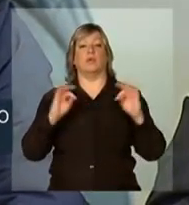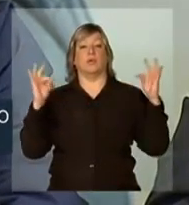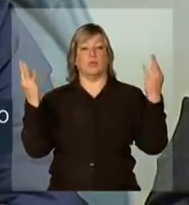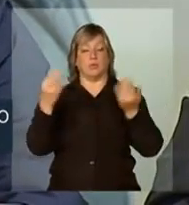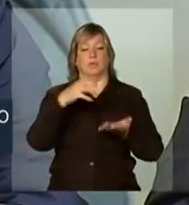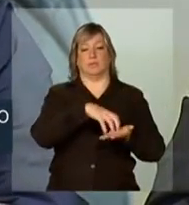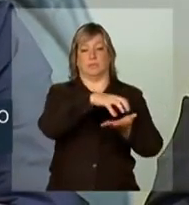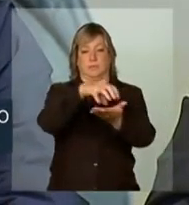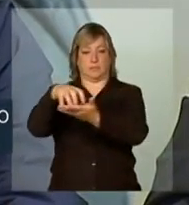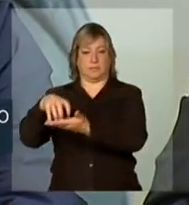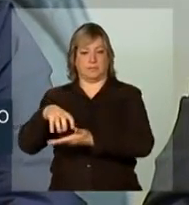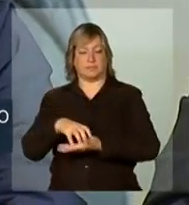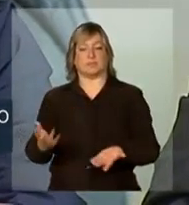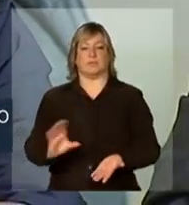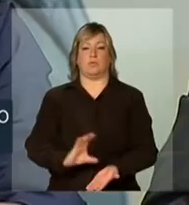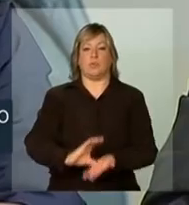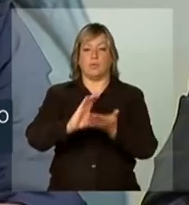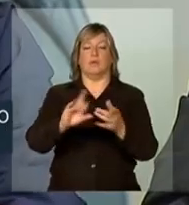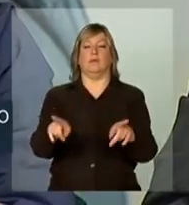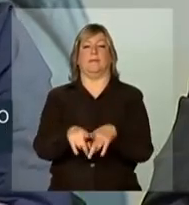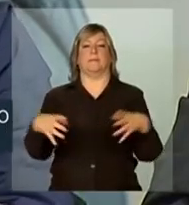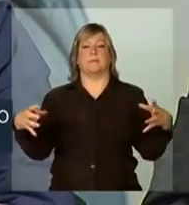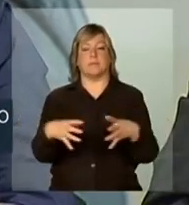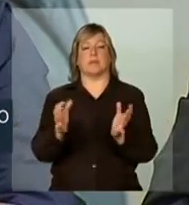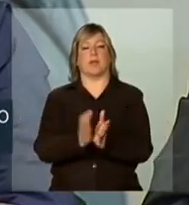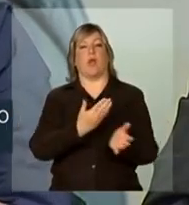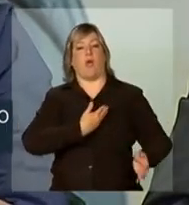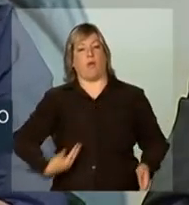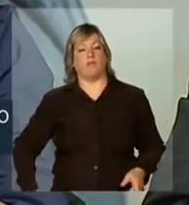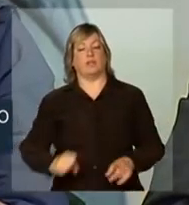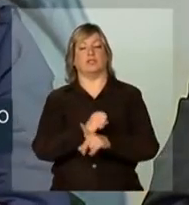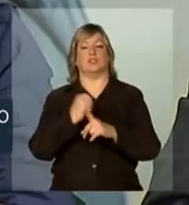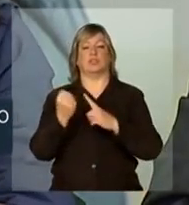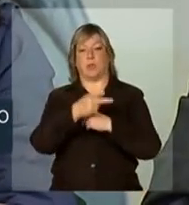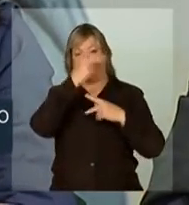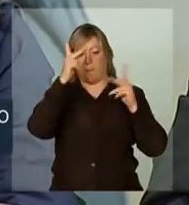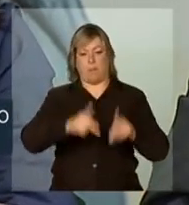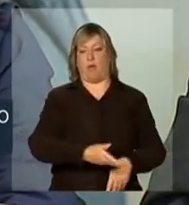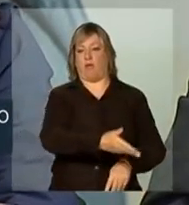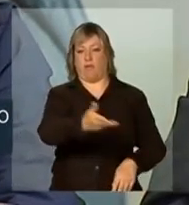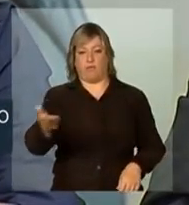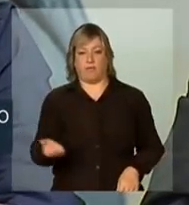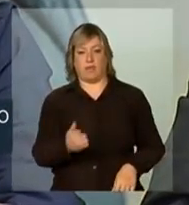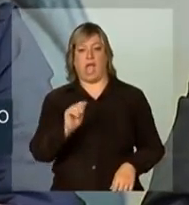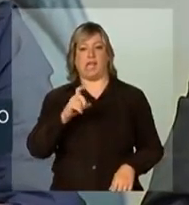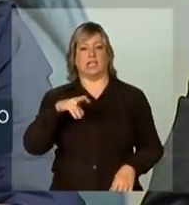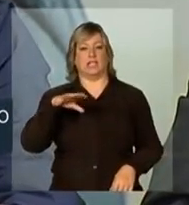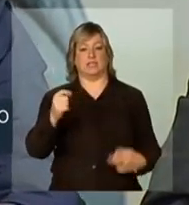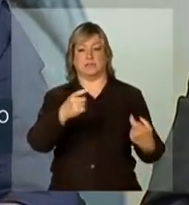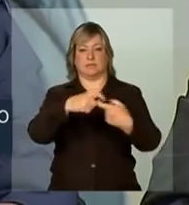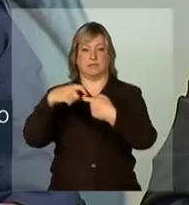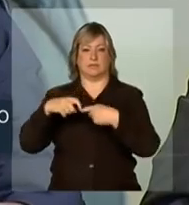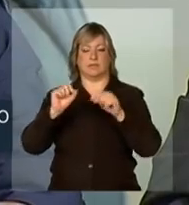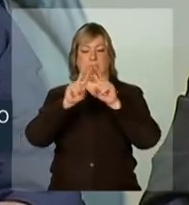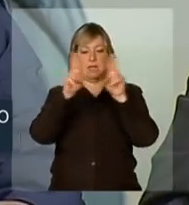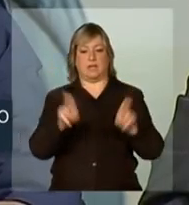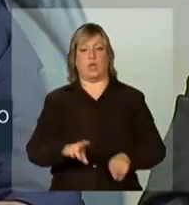organizações, conselhos, membros do governo, sociedade civil, nossas agências parceiras das Nações Unidas que estão